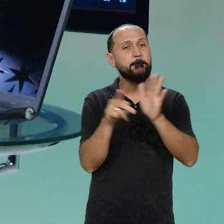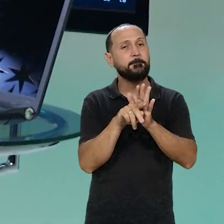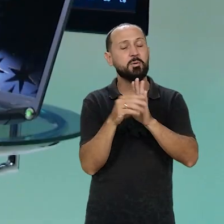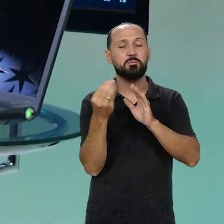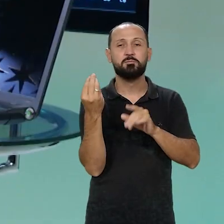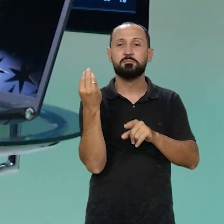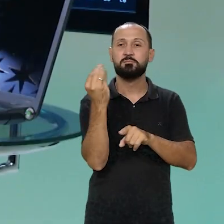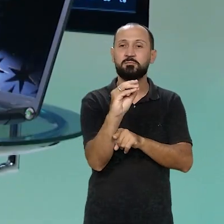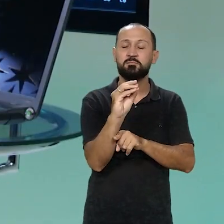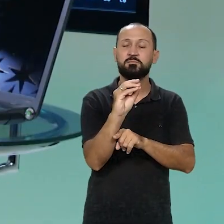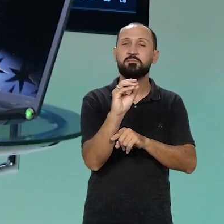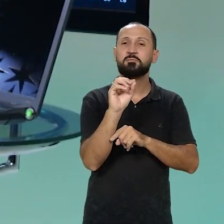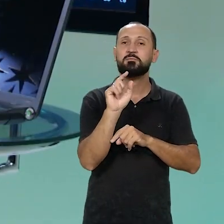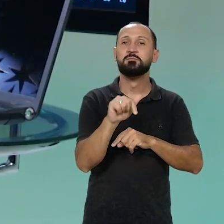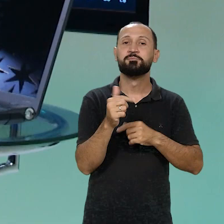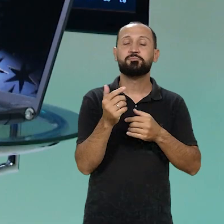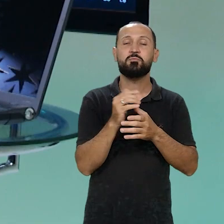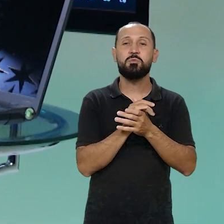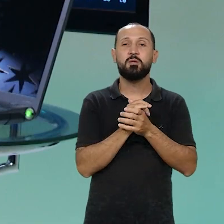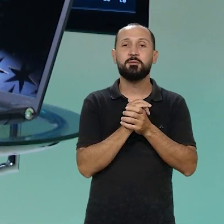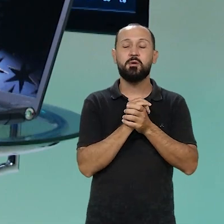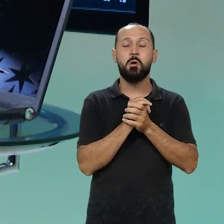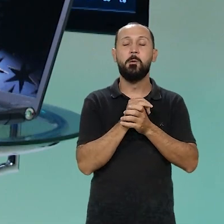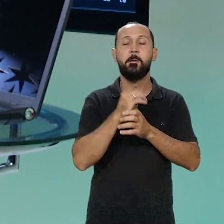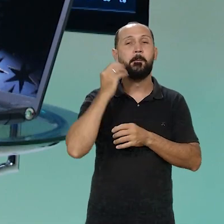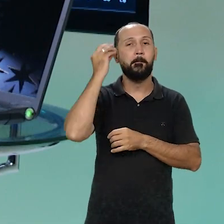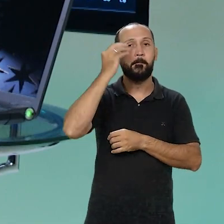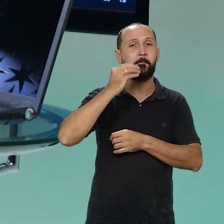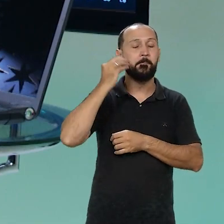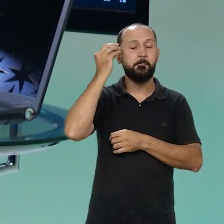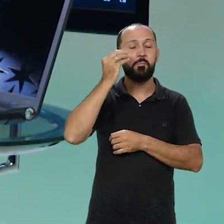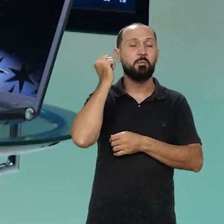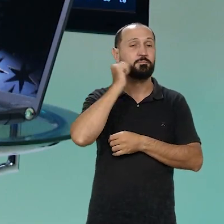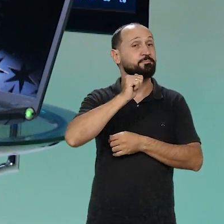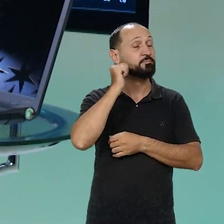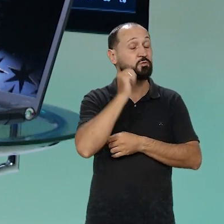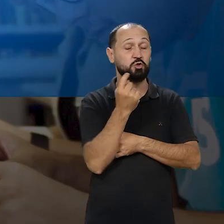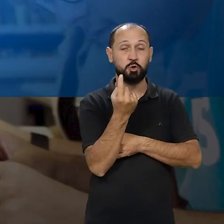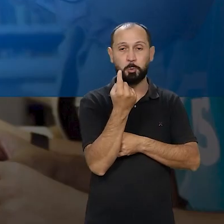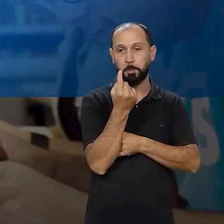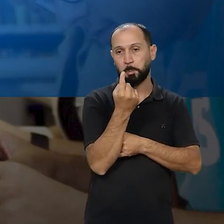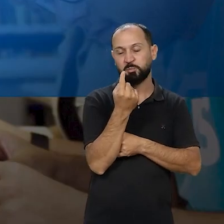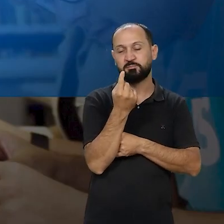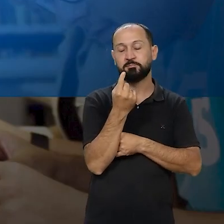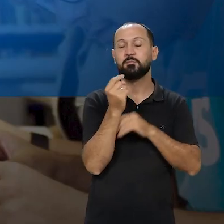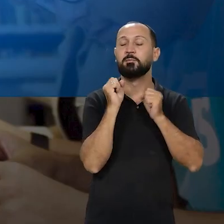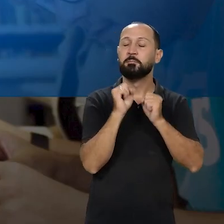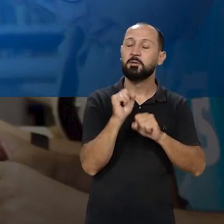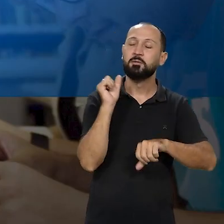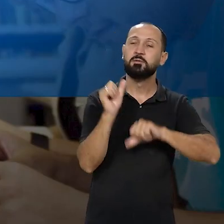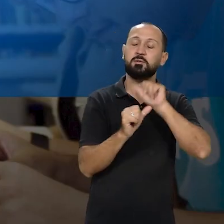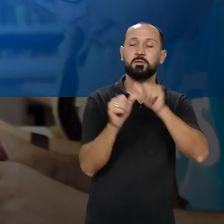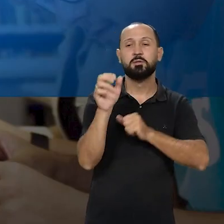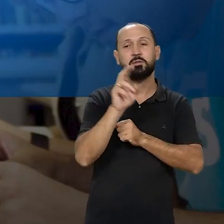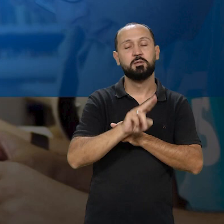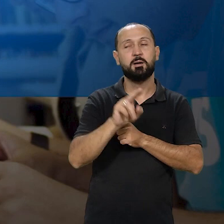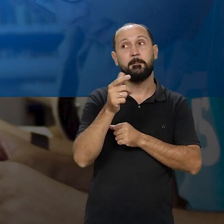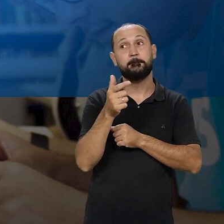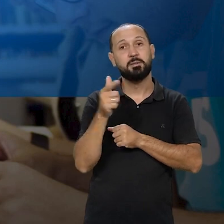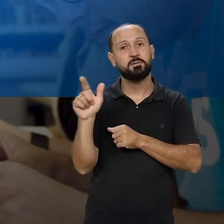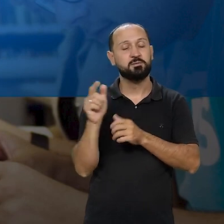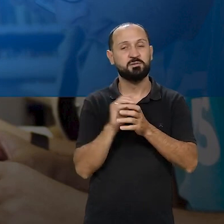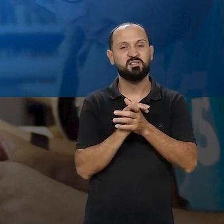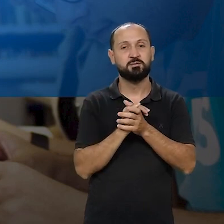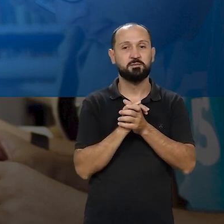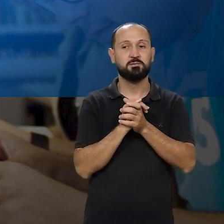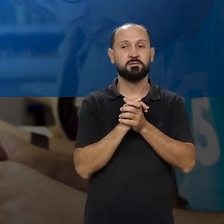quis colocar foi, assim, uma experiência do feminino, de um feminino, né? Que pode ou não servir para outros